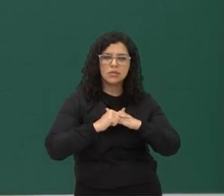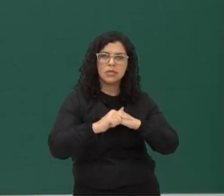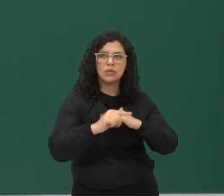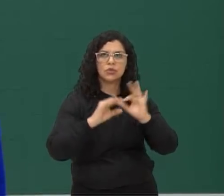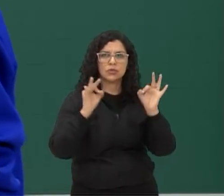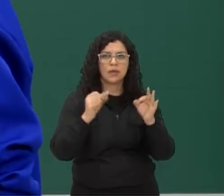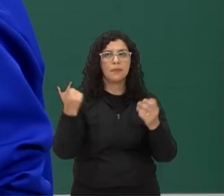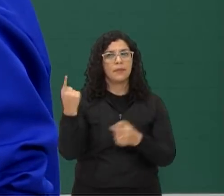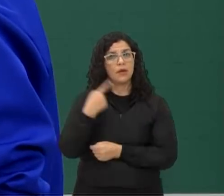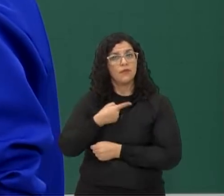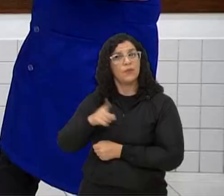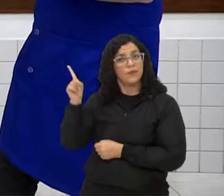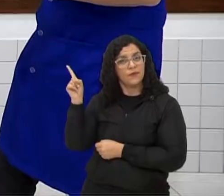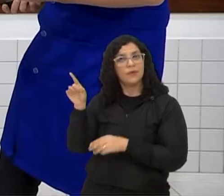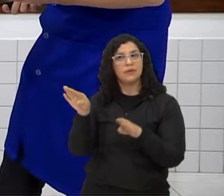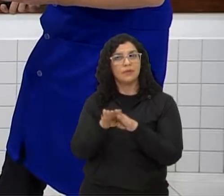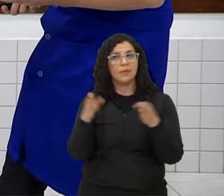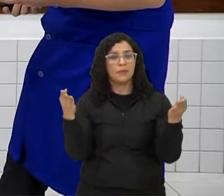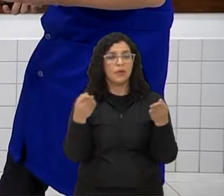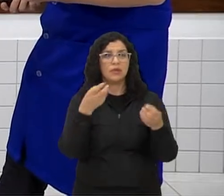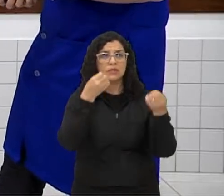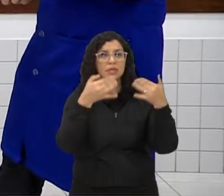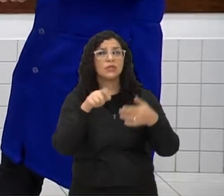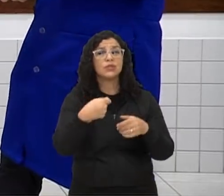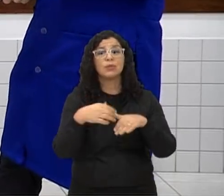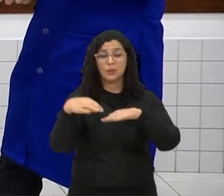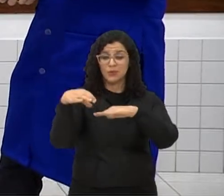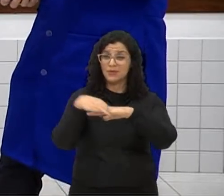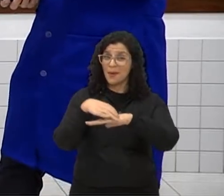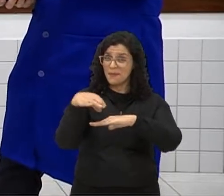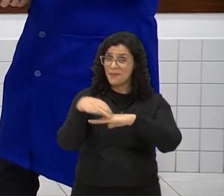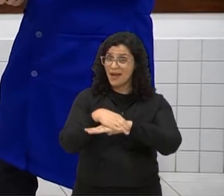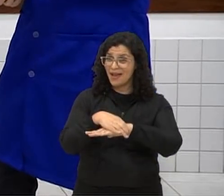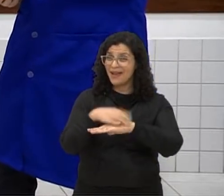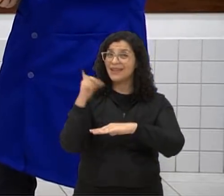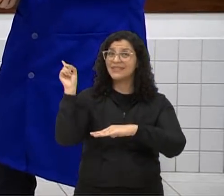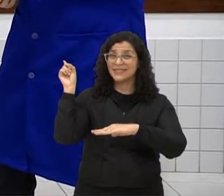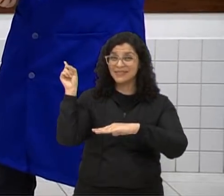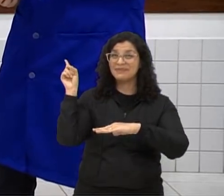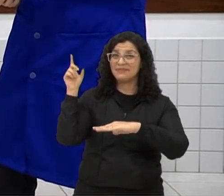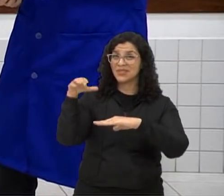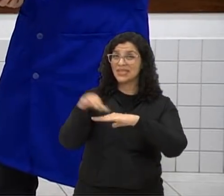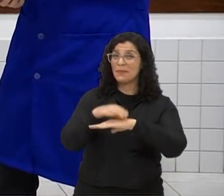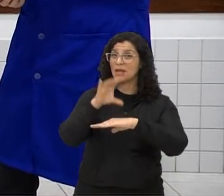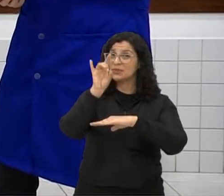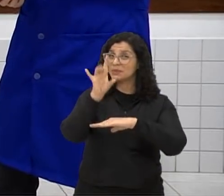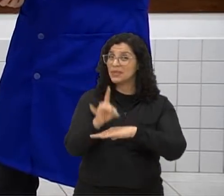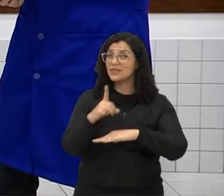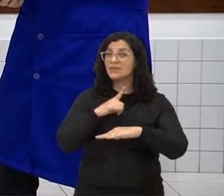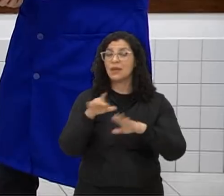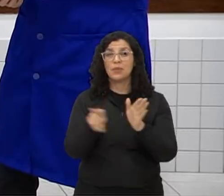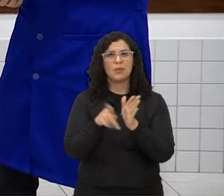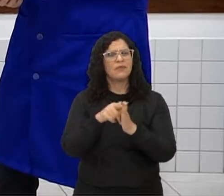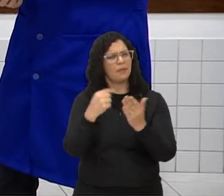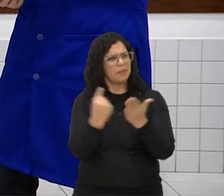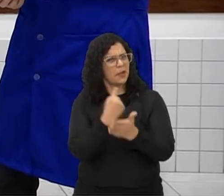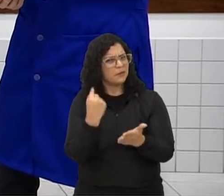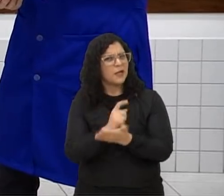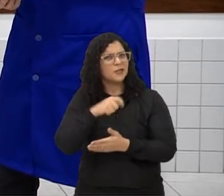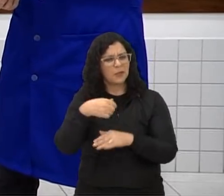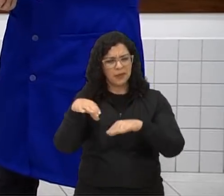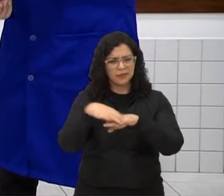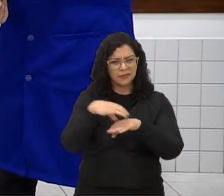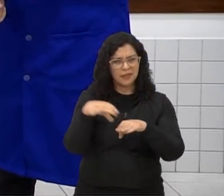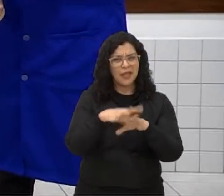gente daí vai falar sobre o que, Gilson? Sobre a utilização dos calçados especiais. O pessoal já perguntou bastante, né,